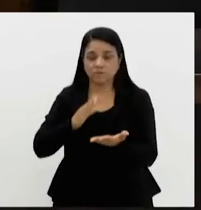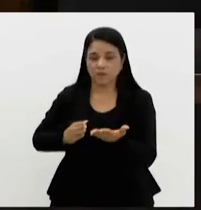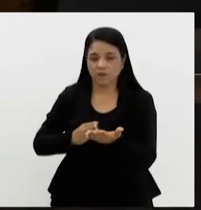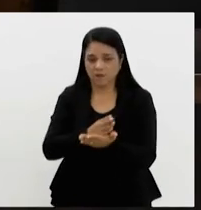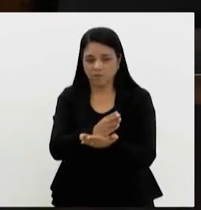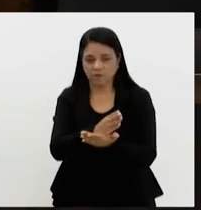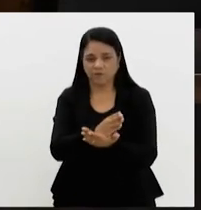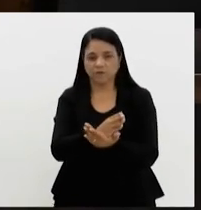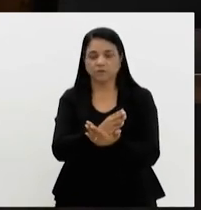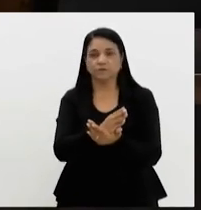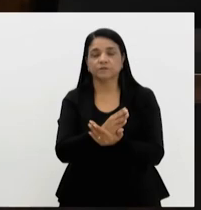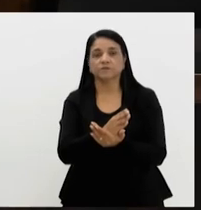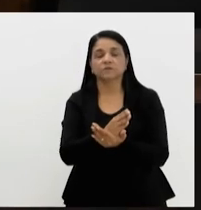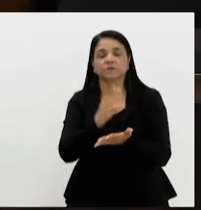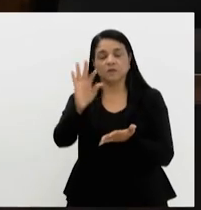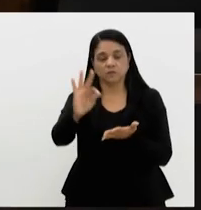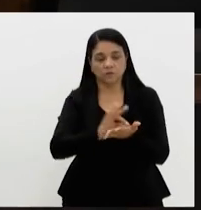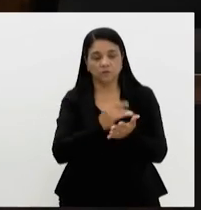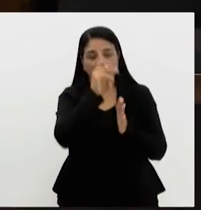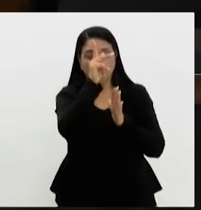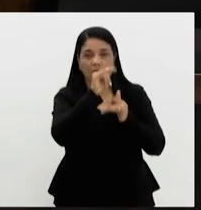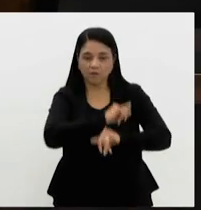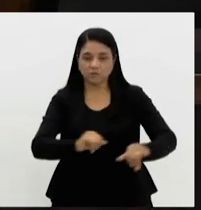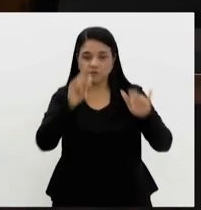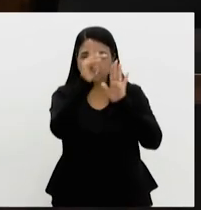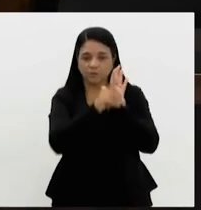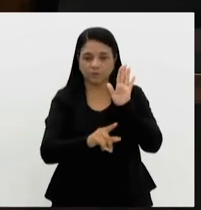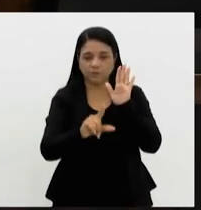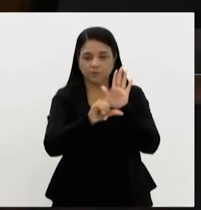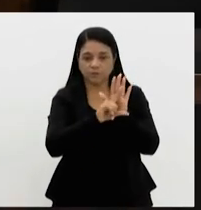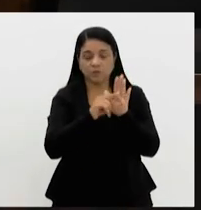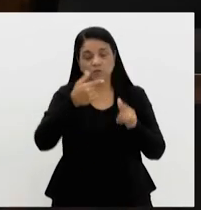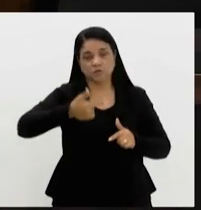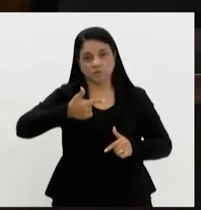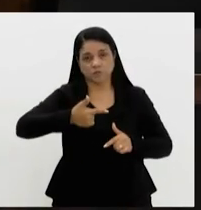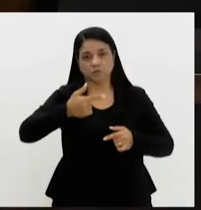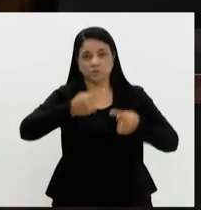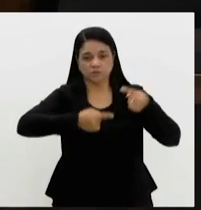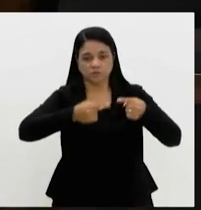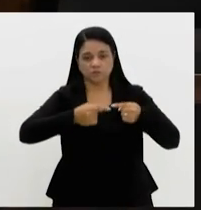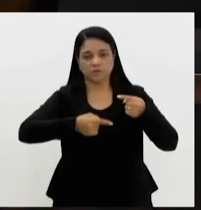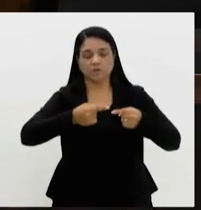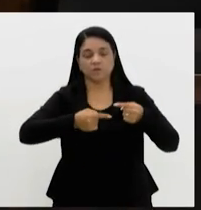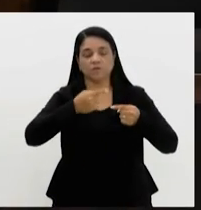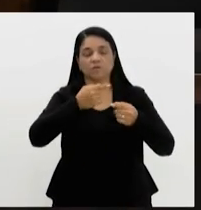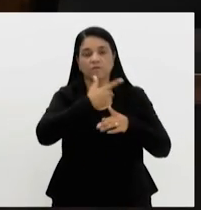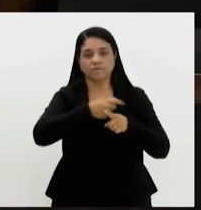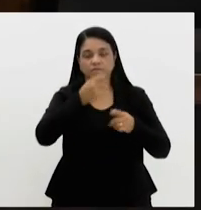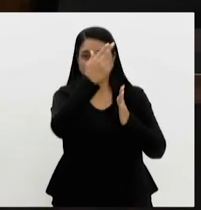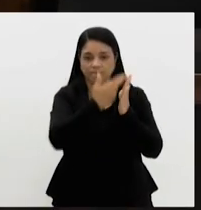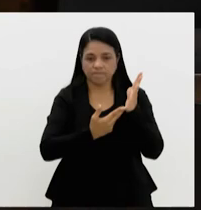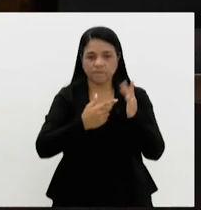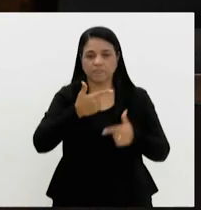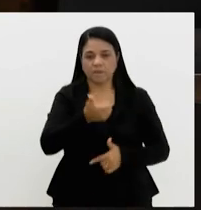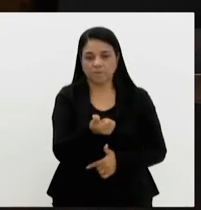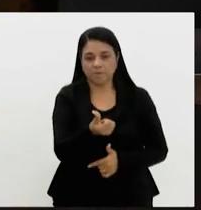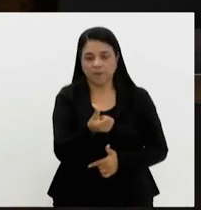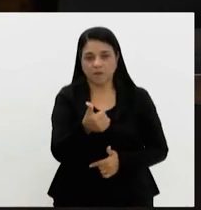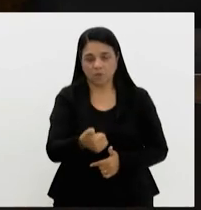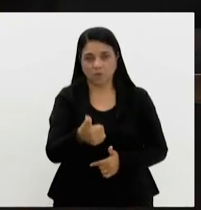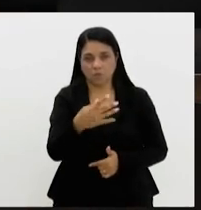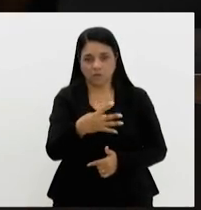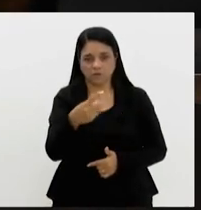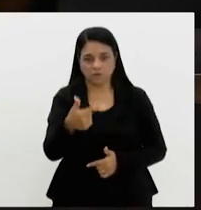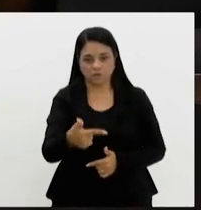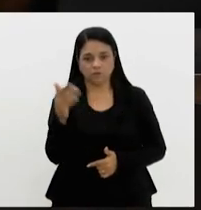estão. Aprovado. Vai autógrafo. Anuncio. Em segunda discussão, redação do vencido, projeto de lei